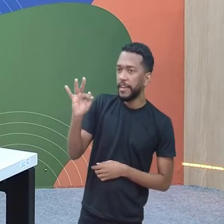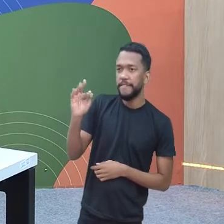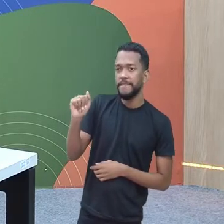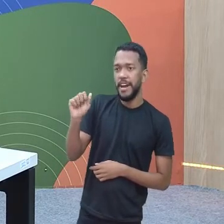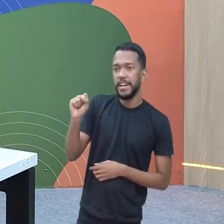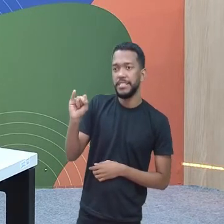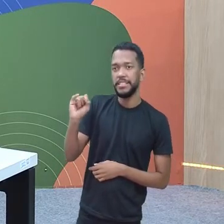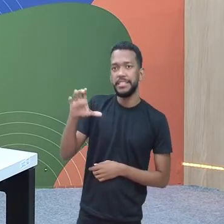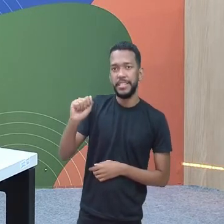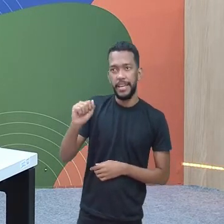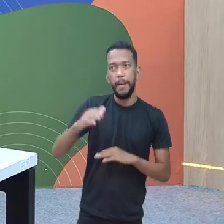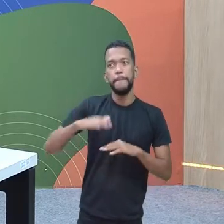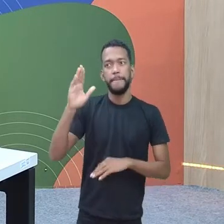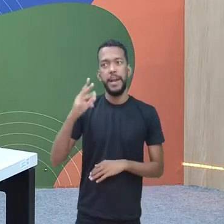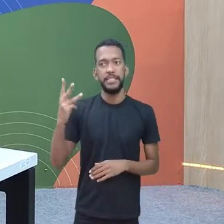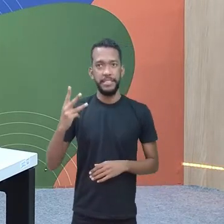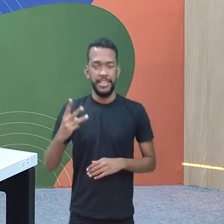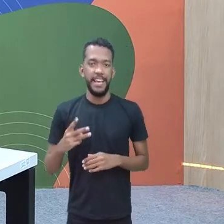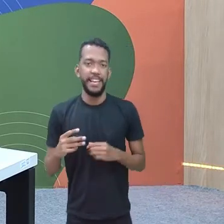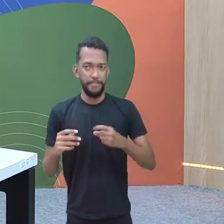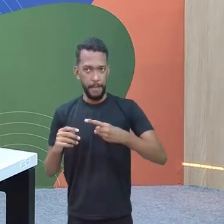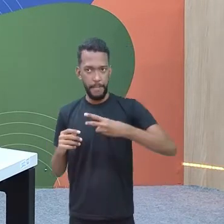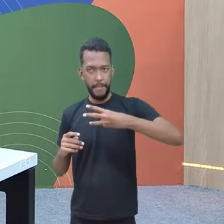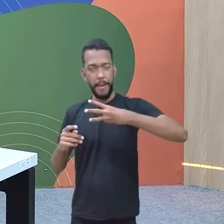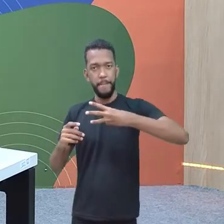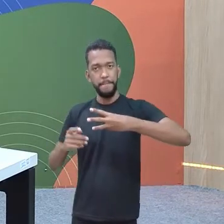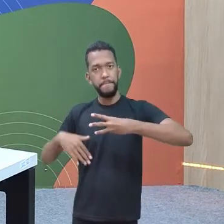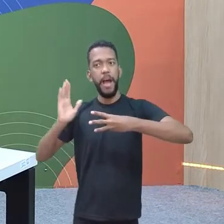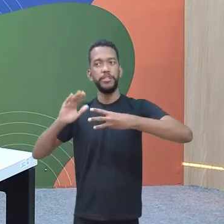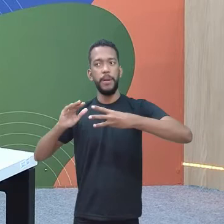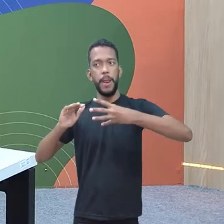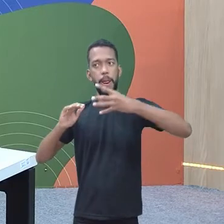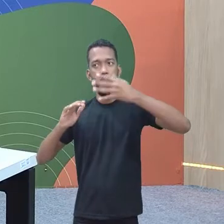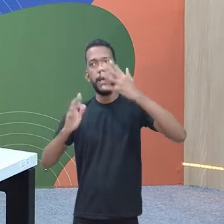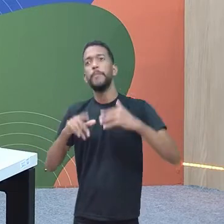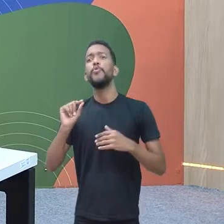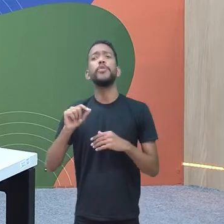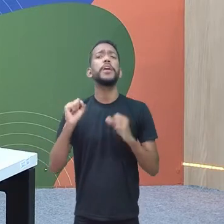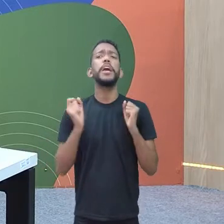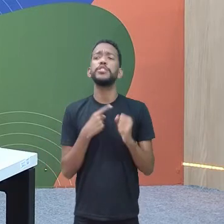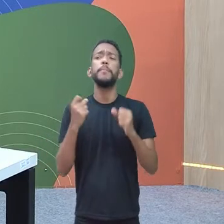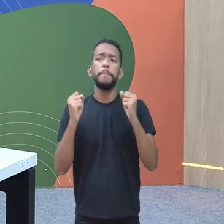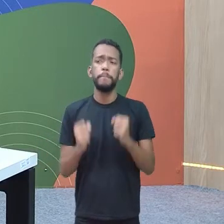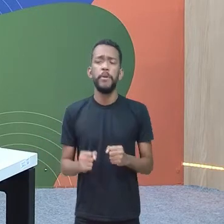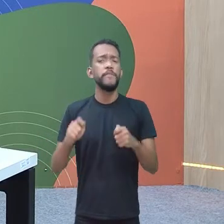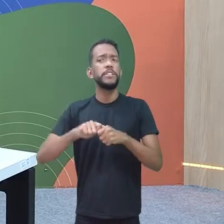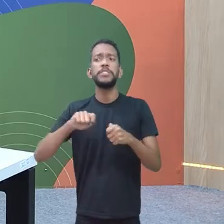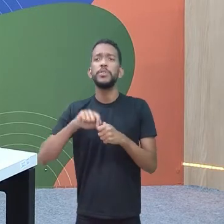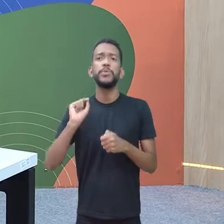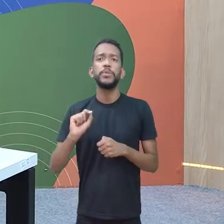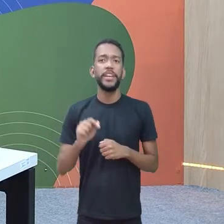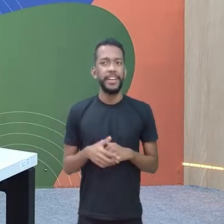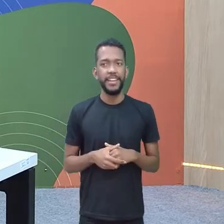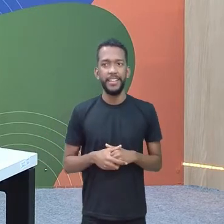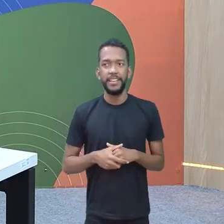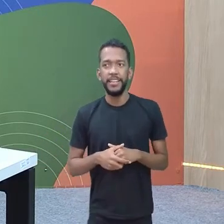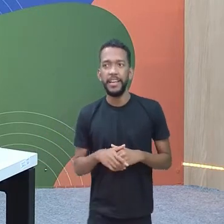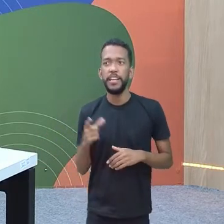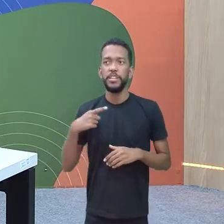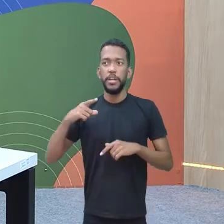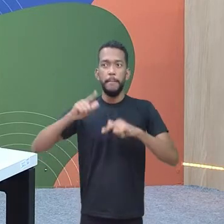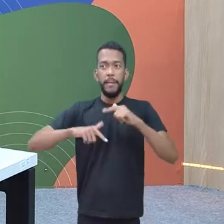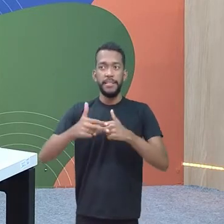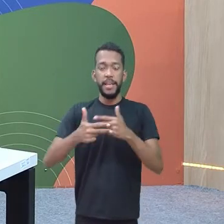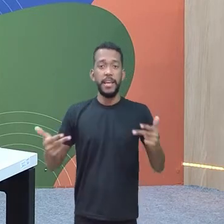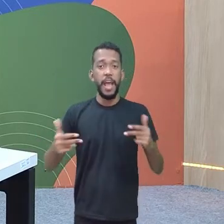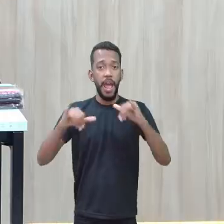mais de 3 fases. Muito legal. O que é que nós ainda podemos fazer aqui? Né? Eu trouxe um monte de material